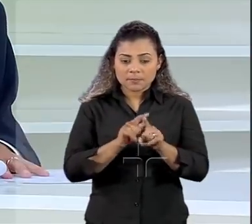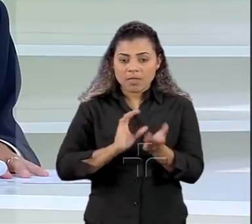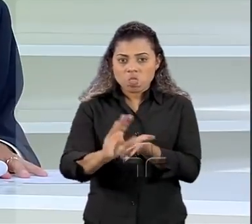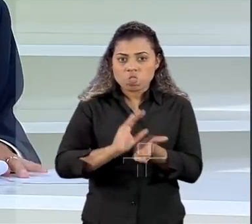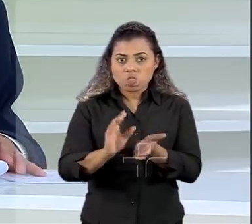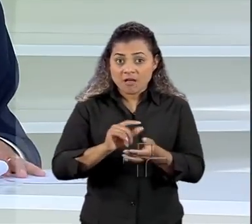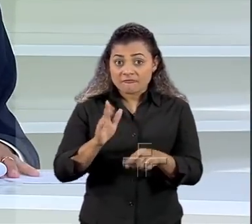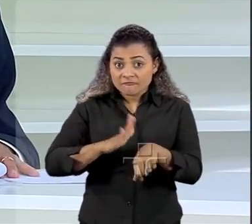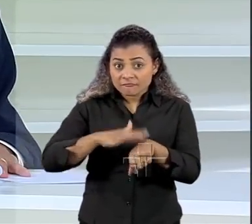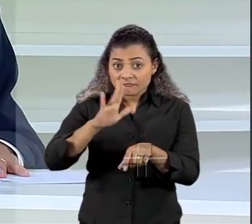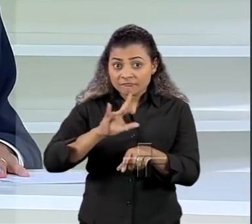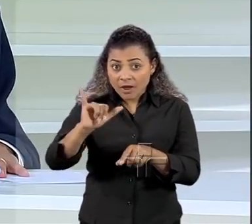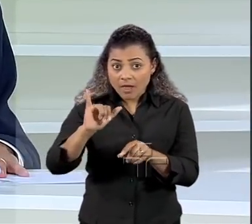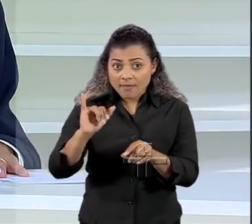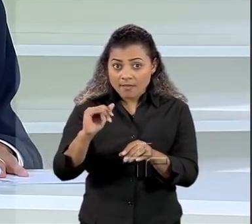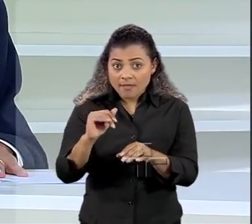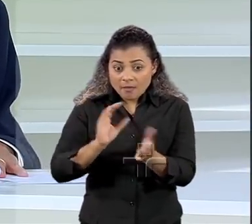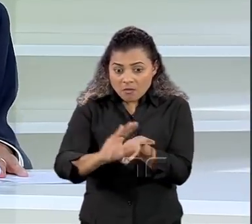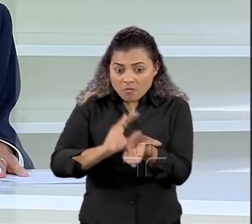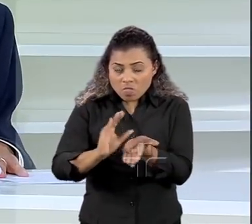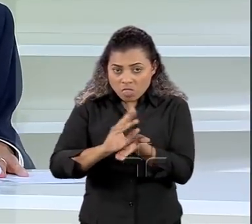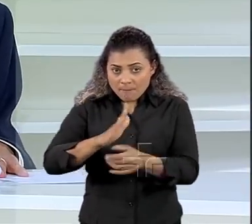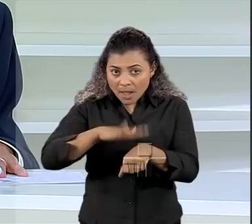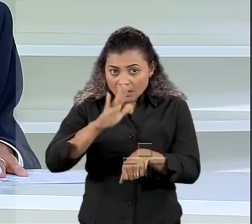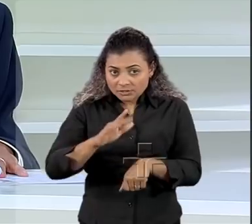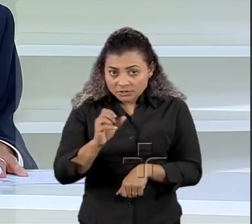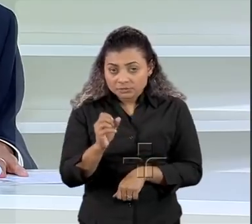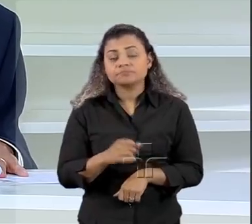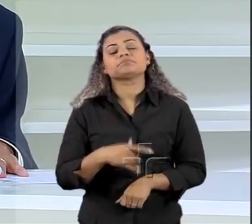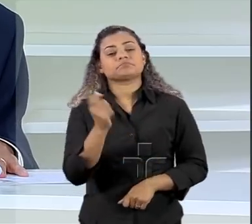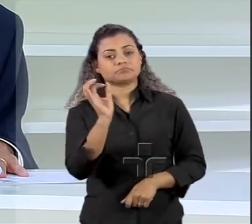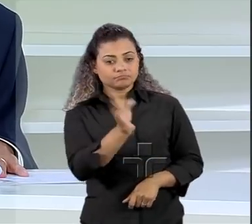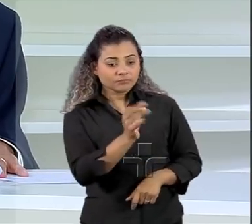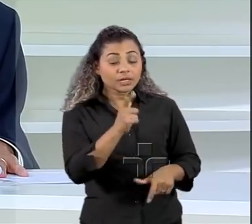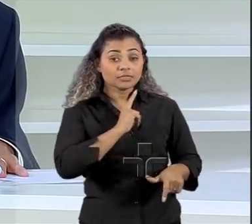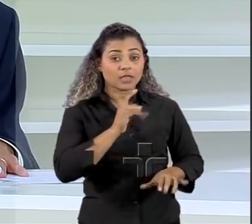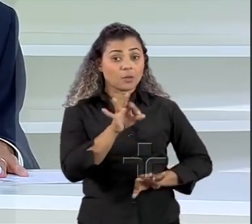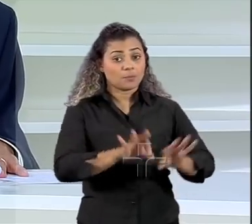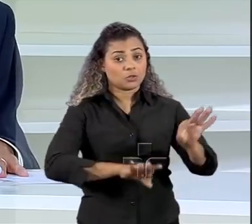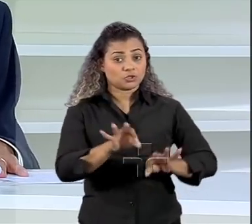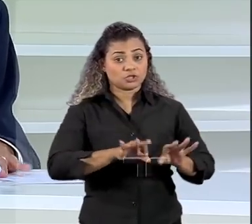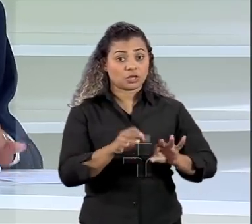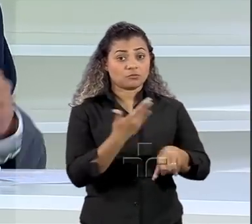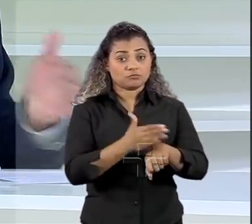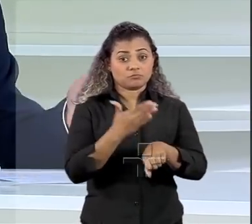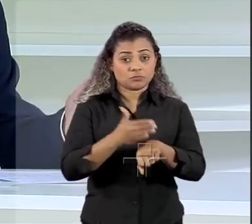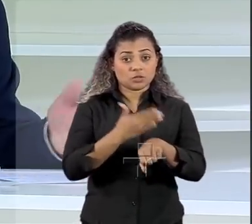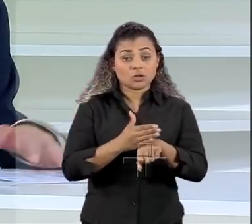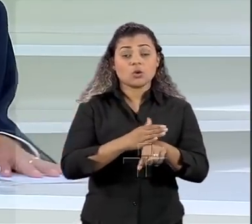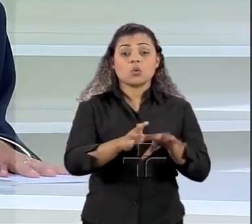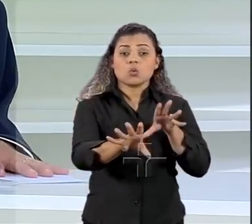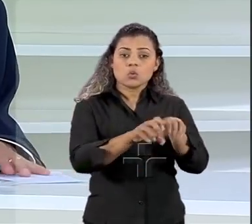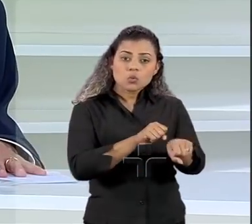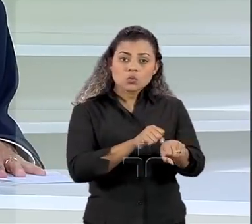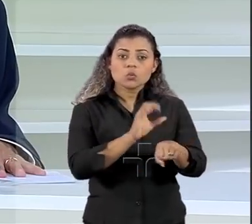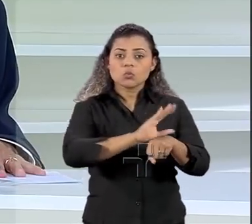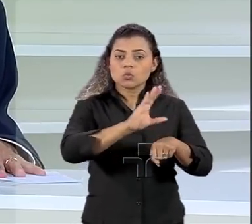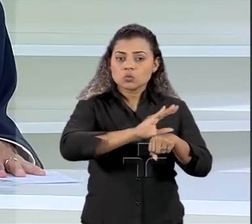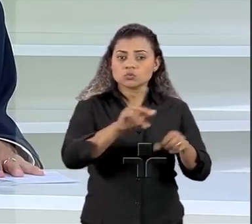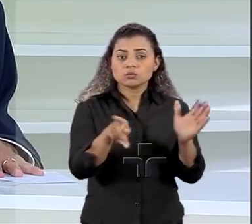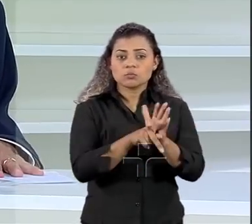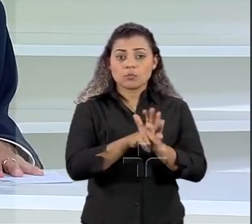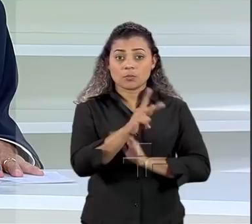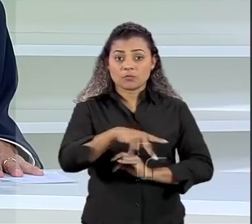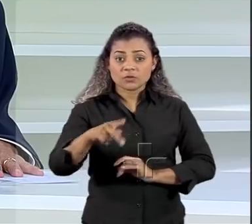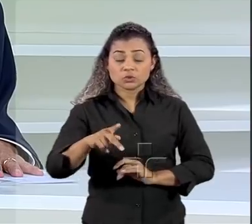um programa, nesse segmento? Nós temos um programa em São Paulo de capacitação dos professores que monitoram